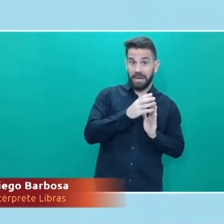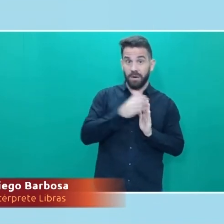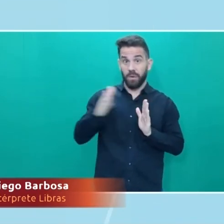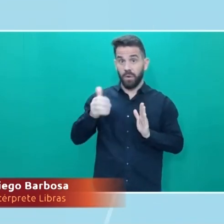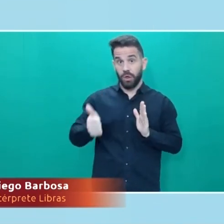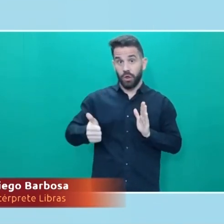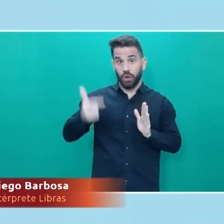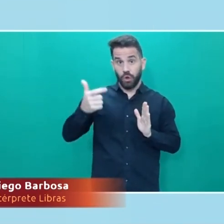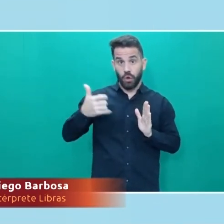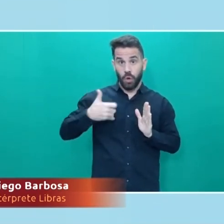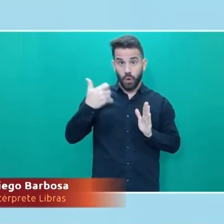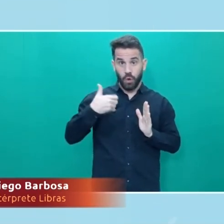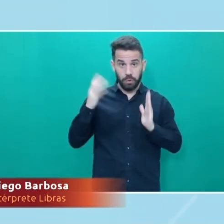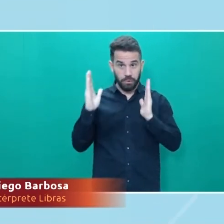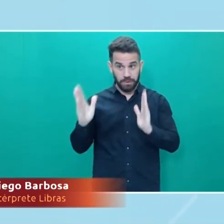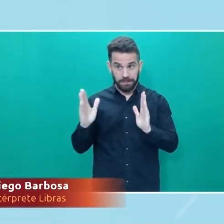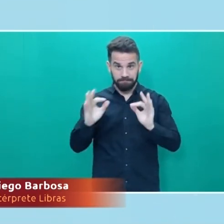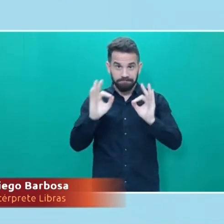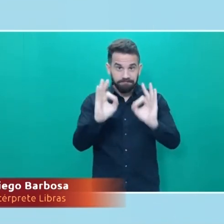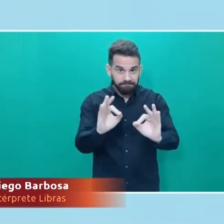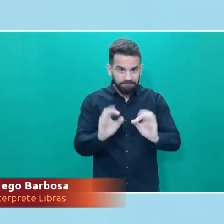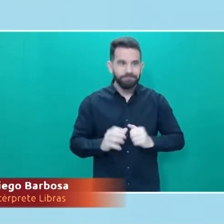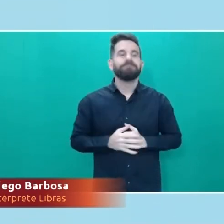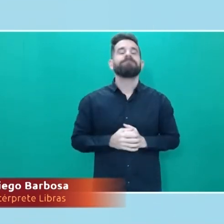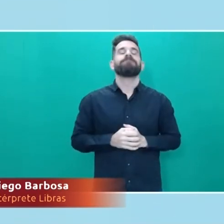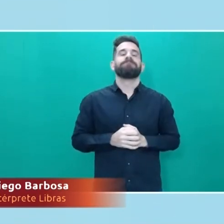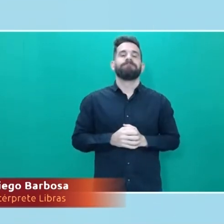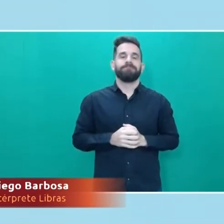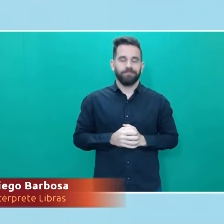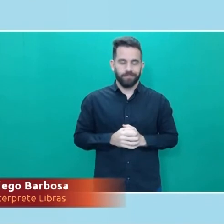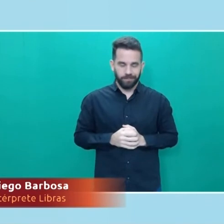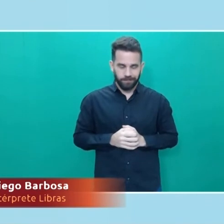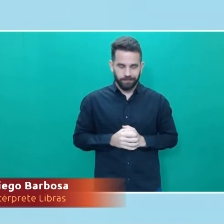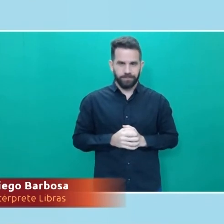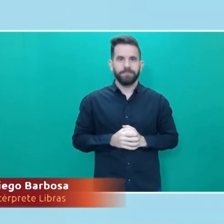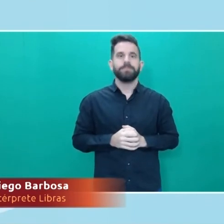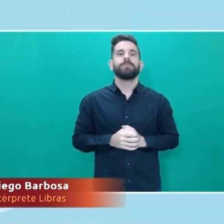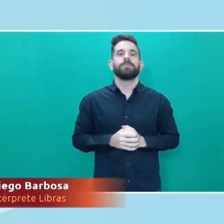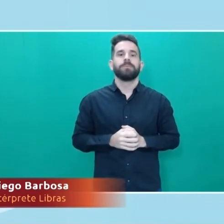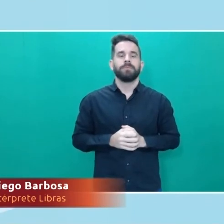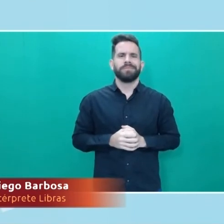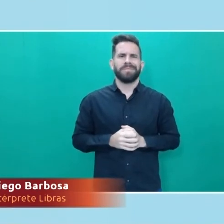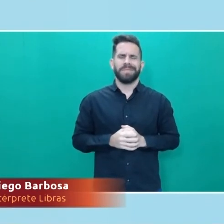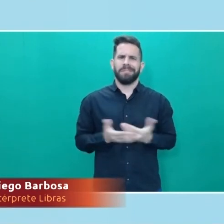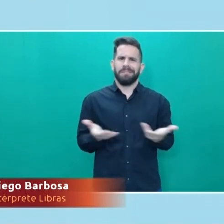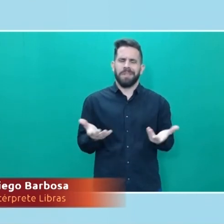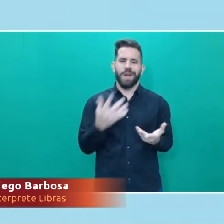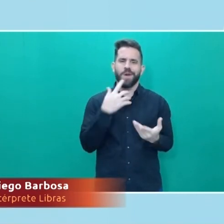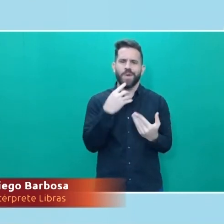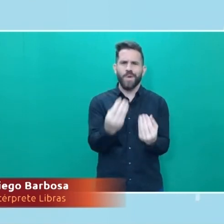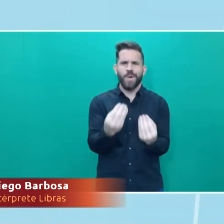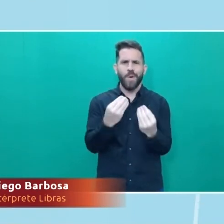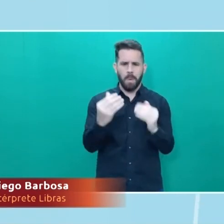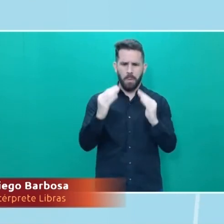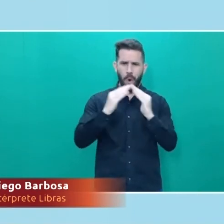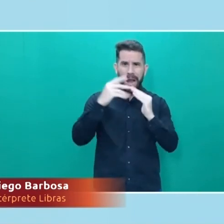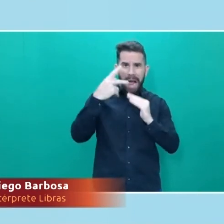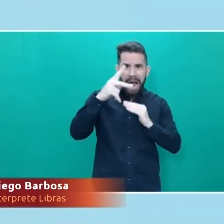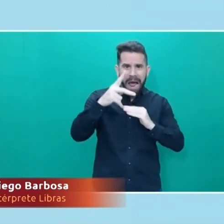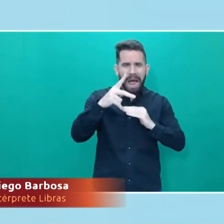Sensei? É isso mesmo. Bom, e como é que é abrir a sua casa para receber essas